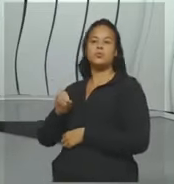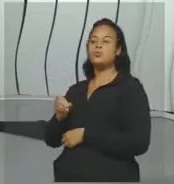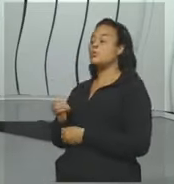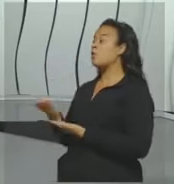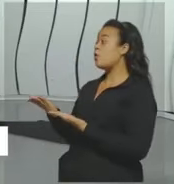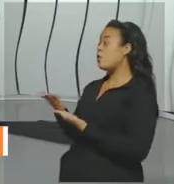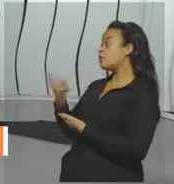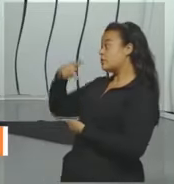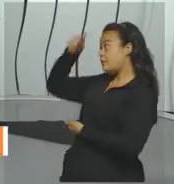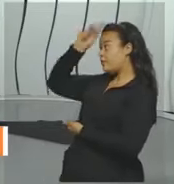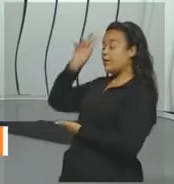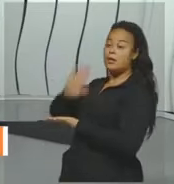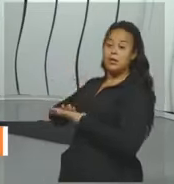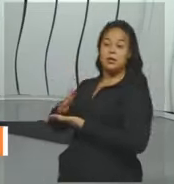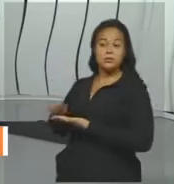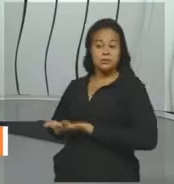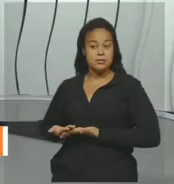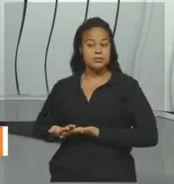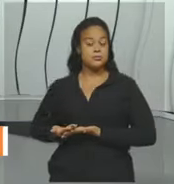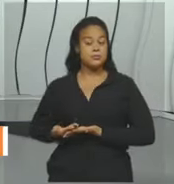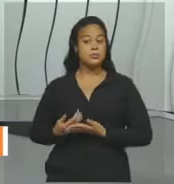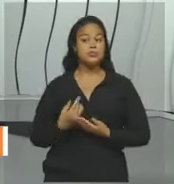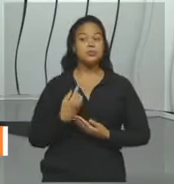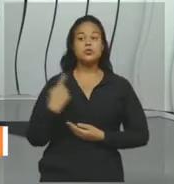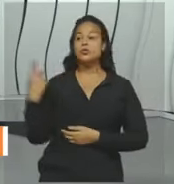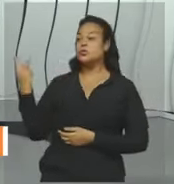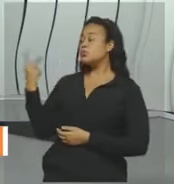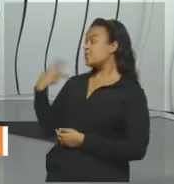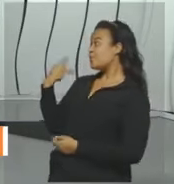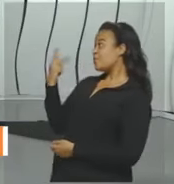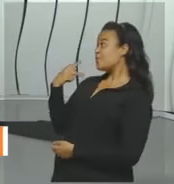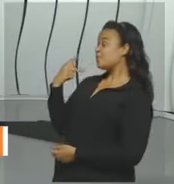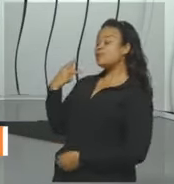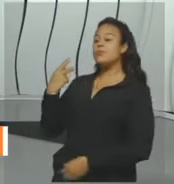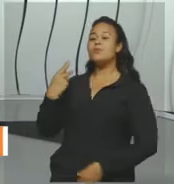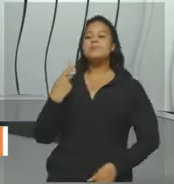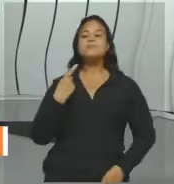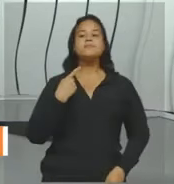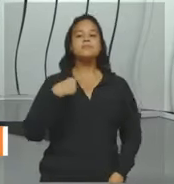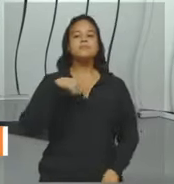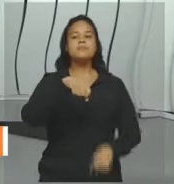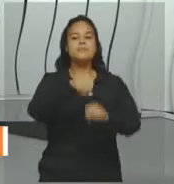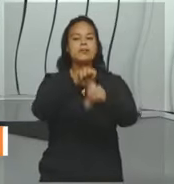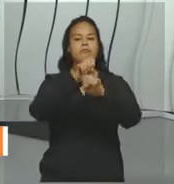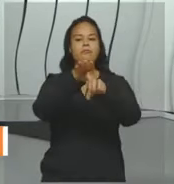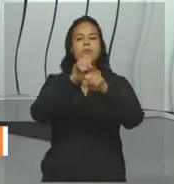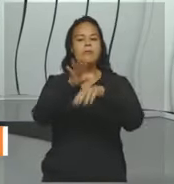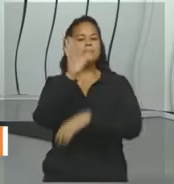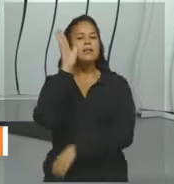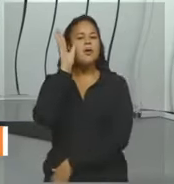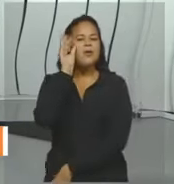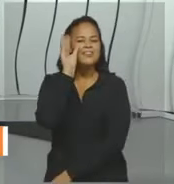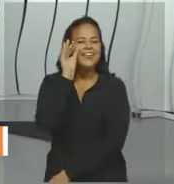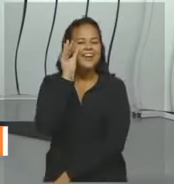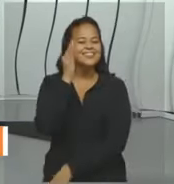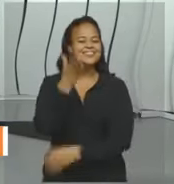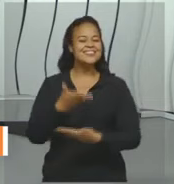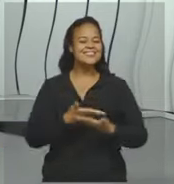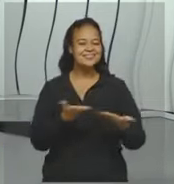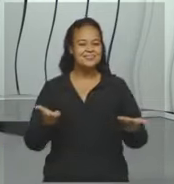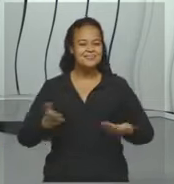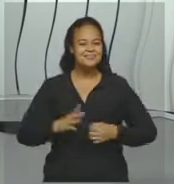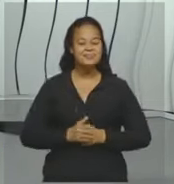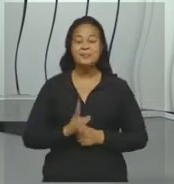Vânia Moreira, nossa intérprete, e nós dois vamos passar algumas informações interessantes para vocês. Nós vamos